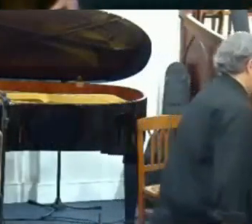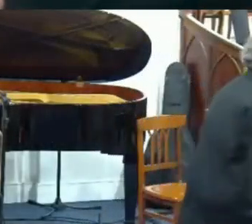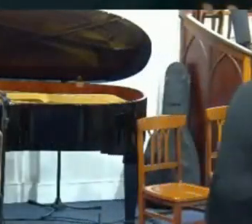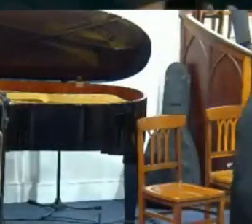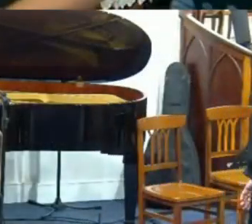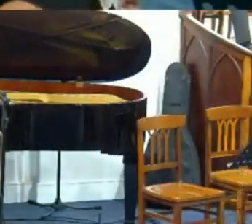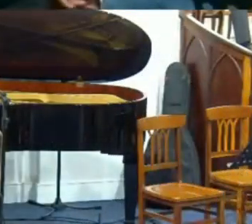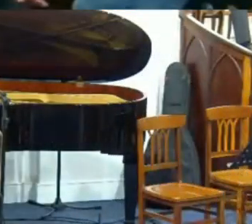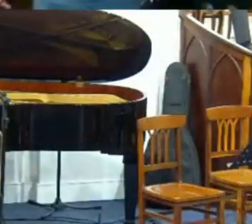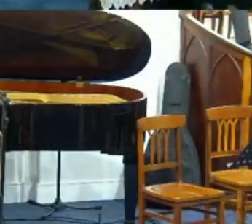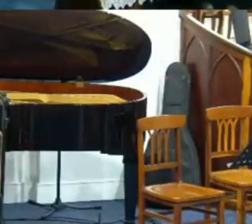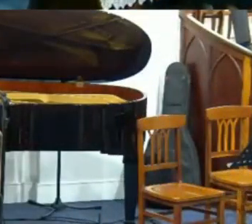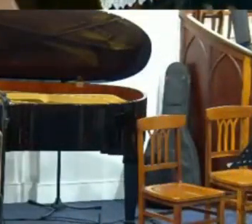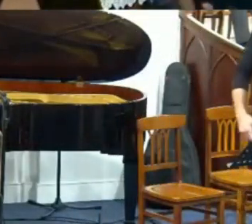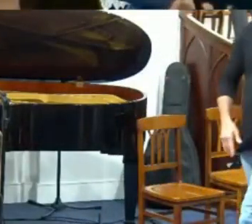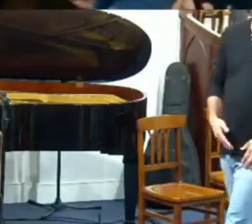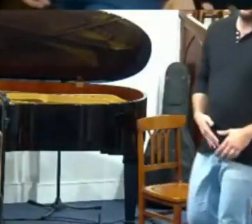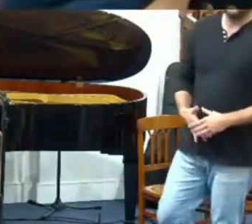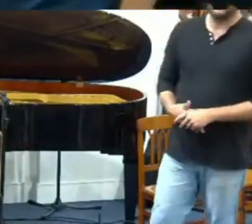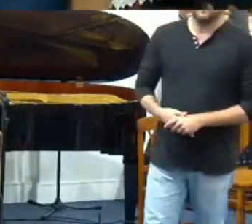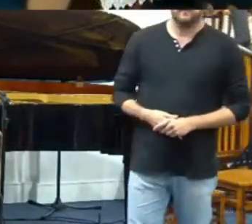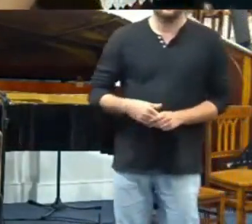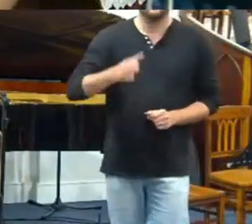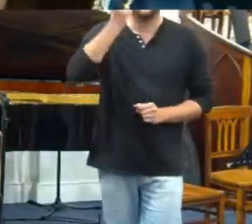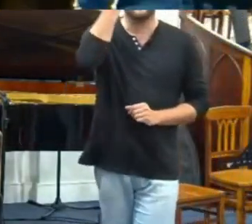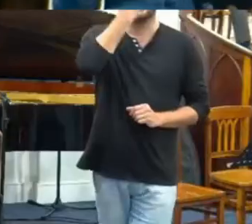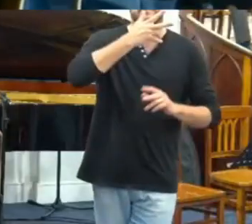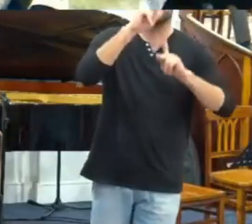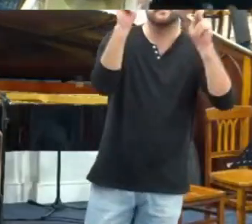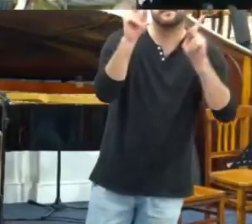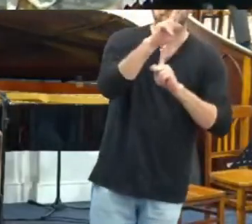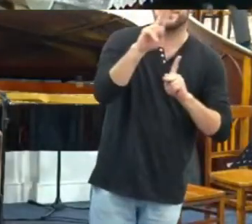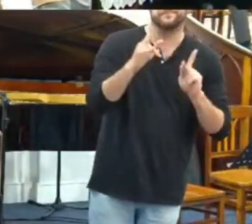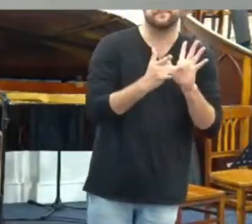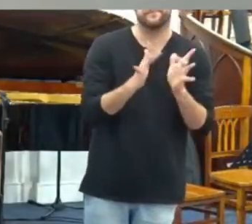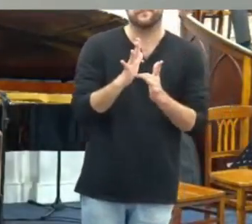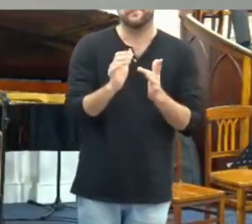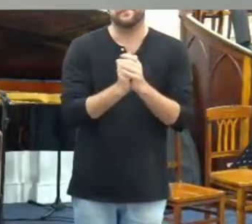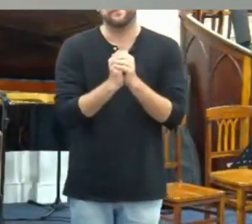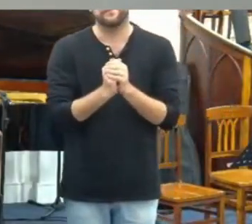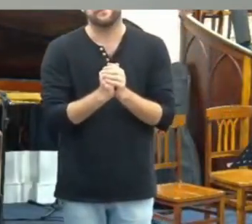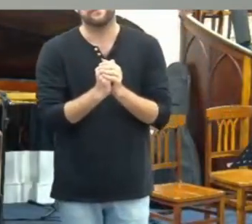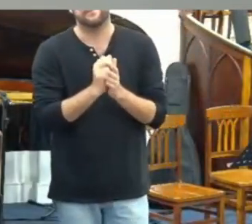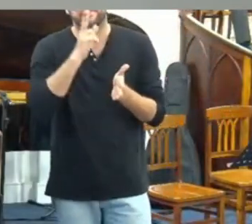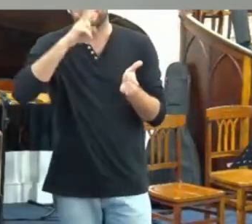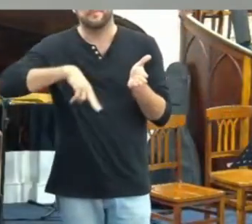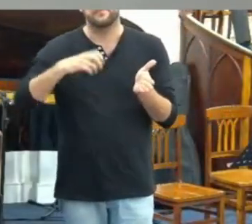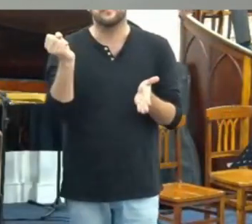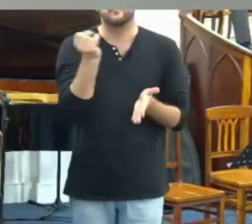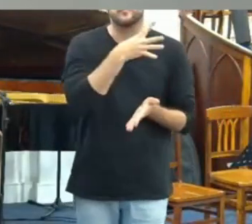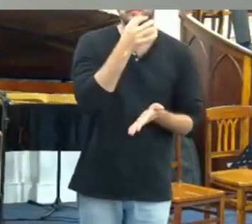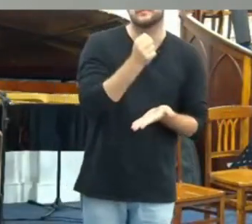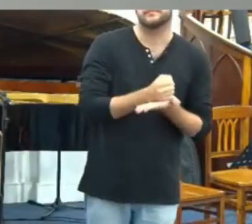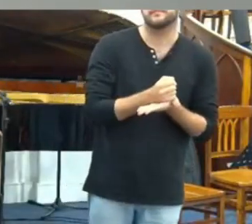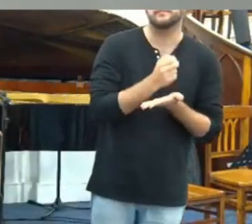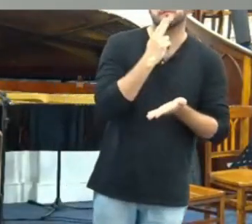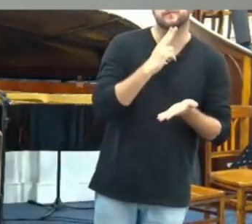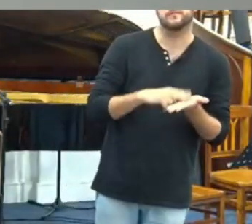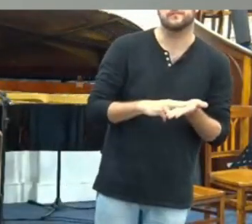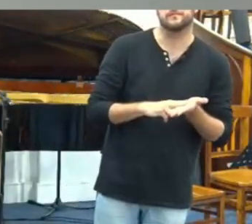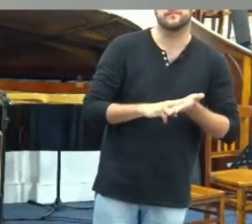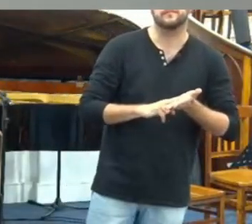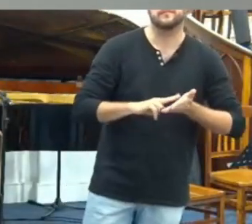Graça e paz no nome de Jesus, meus amados irmãos. Abra sua Bíblia no Novo Testamento, na carta